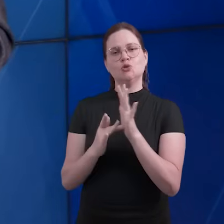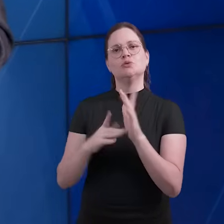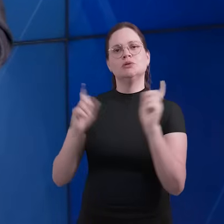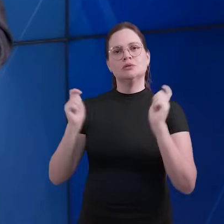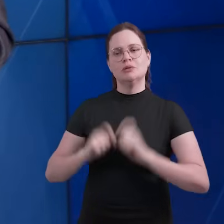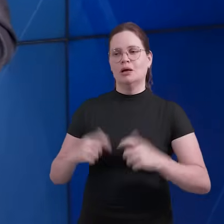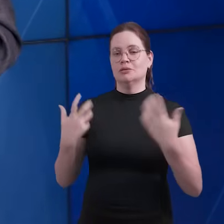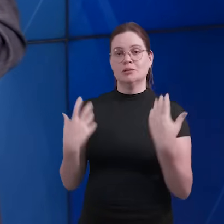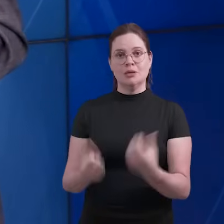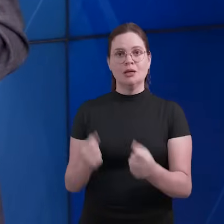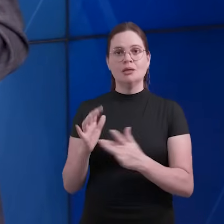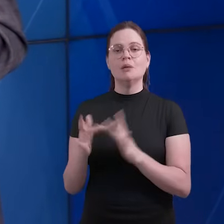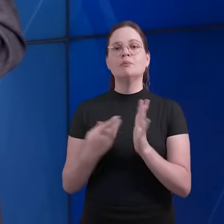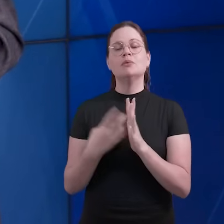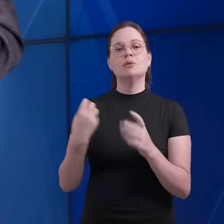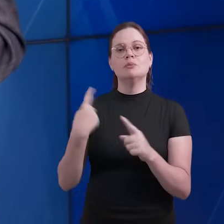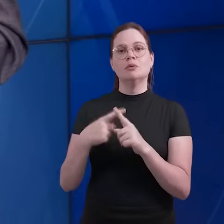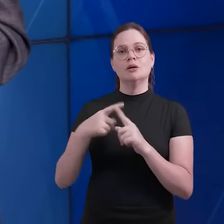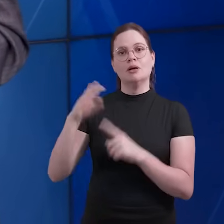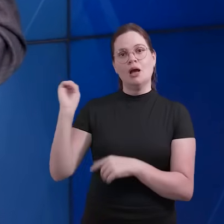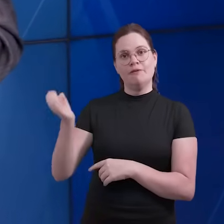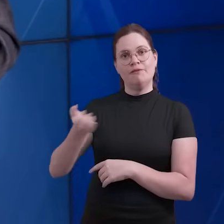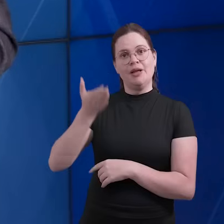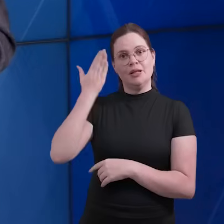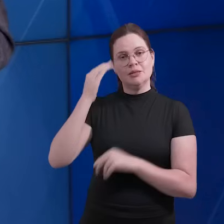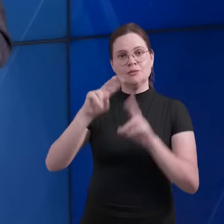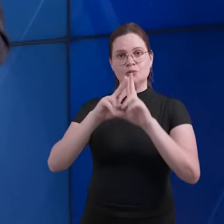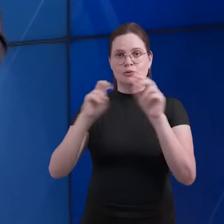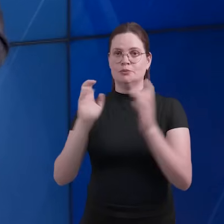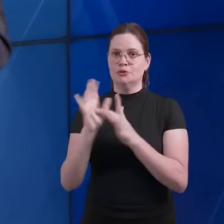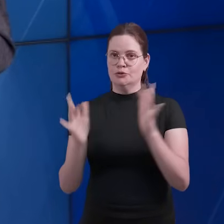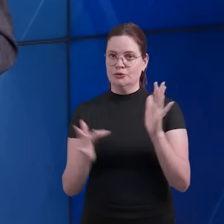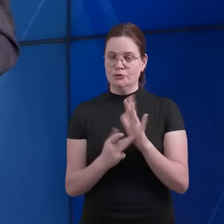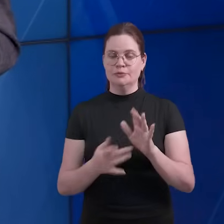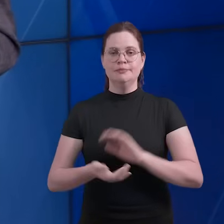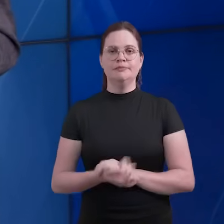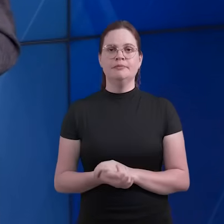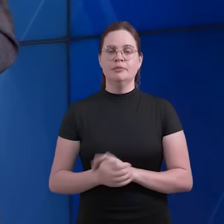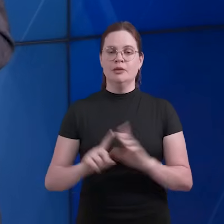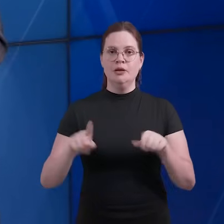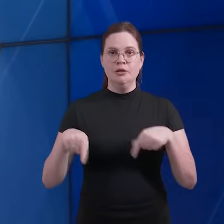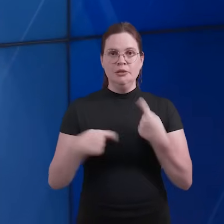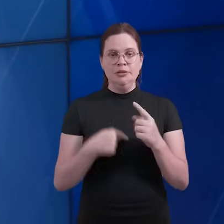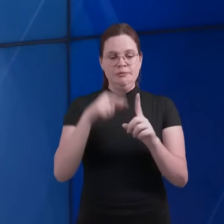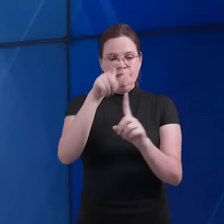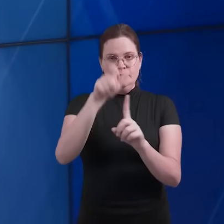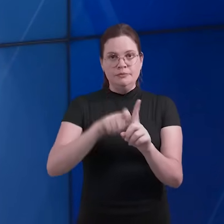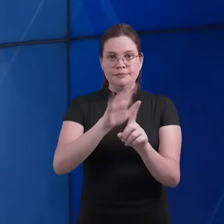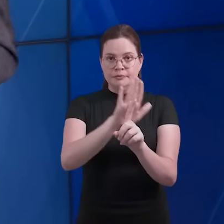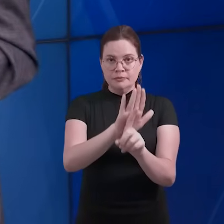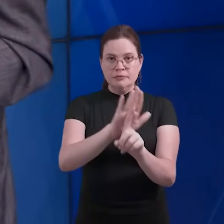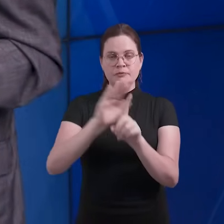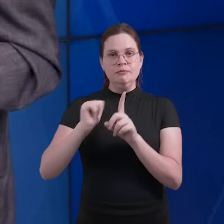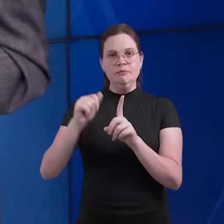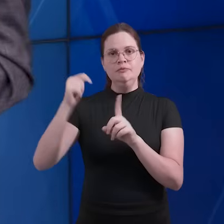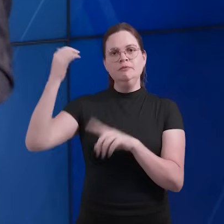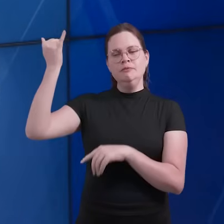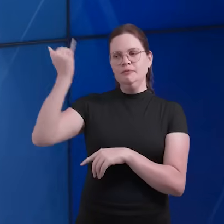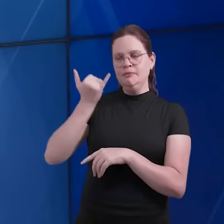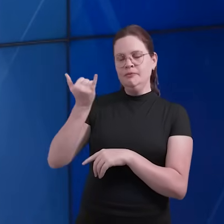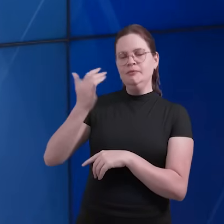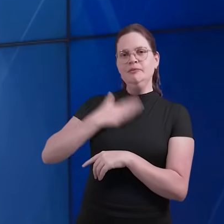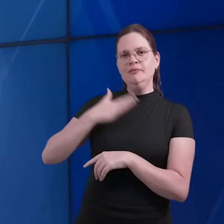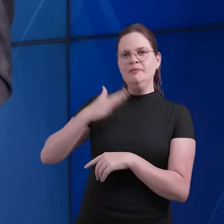Jesus a ele. E Jesus, ele é uma revelação do Espírito Santo, na verdade. A partir daqui agora, então, entra